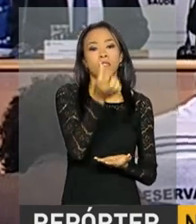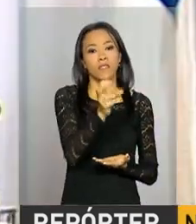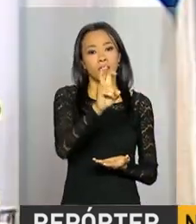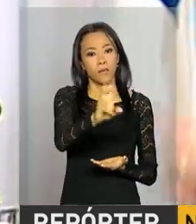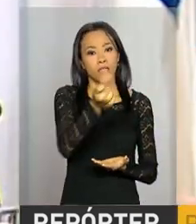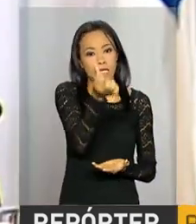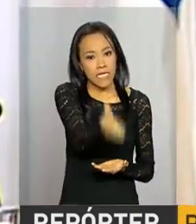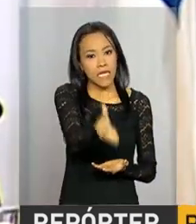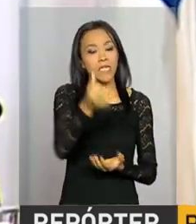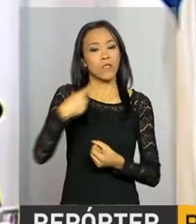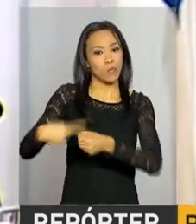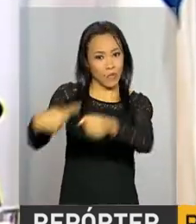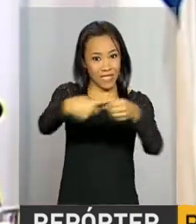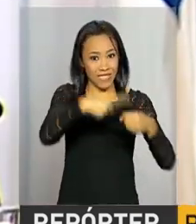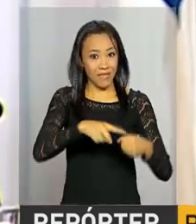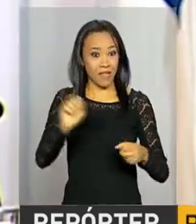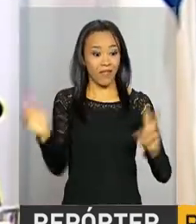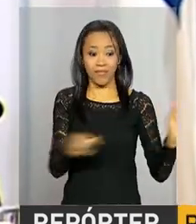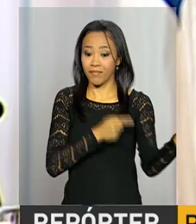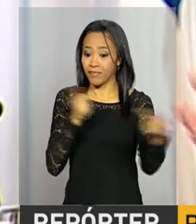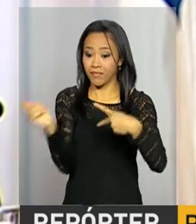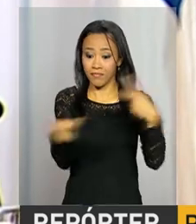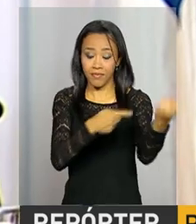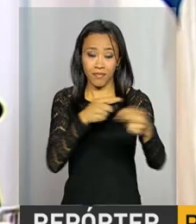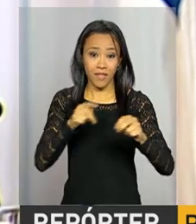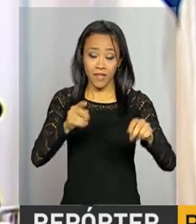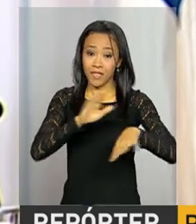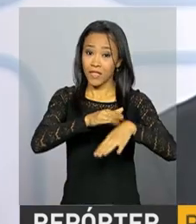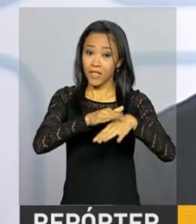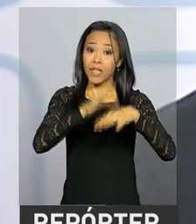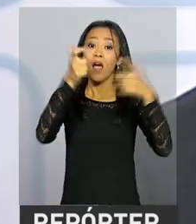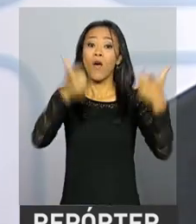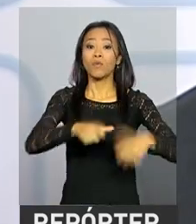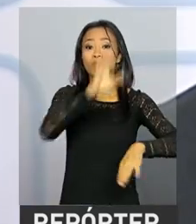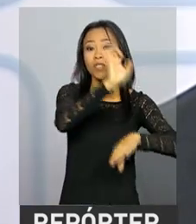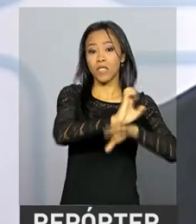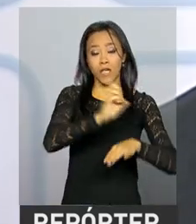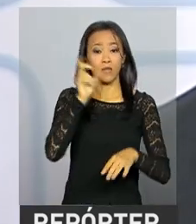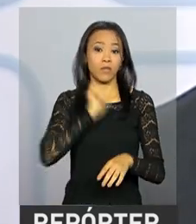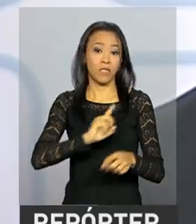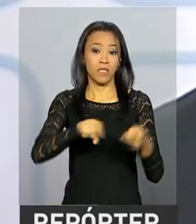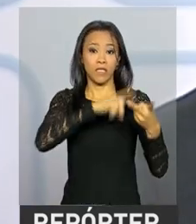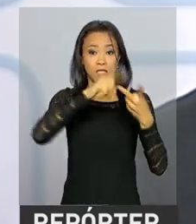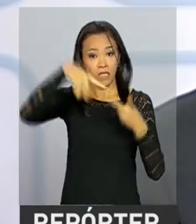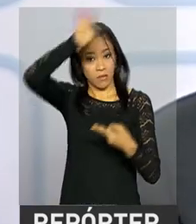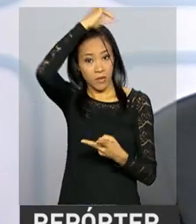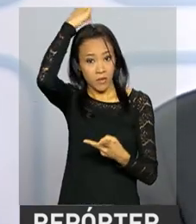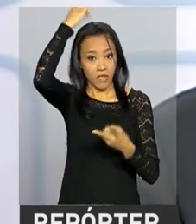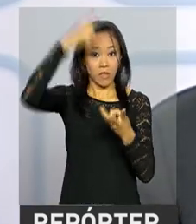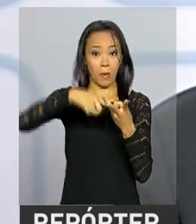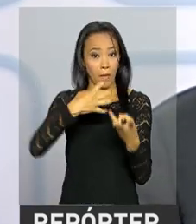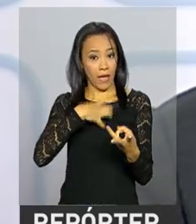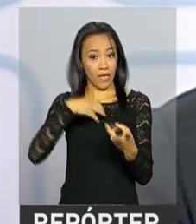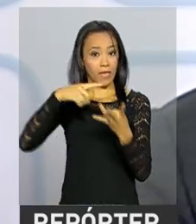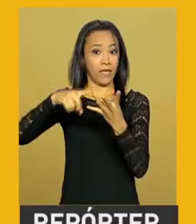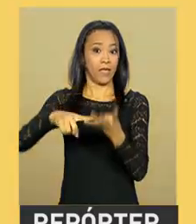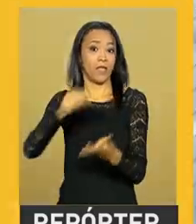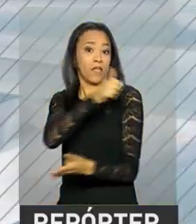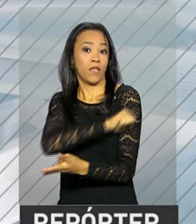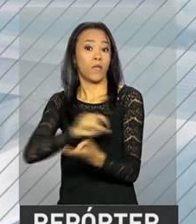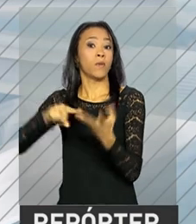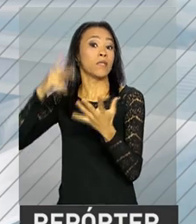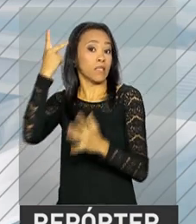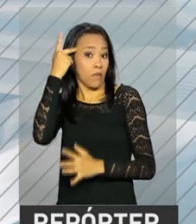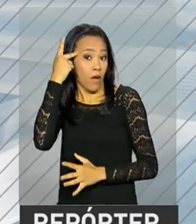municípios que estão ameaçados pela doença nos estados de Minas Gerais Espírito Santo Bahia Rio de Janeiro e São Paulo